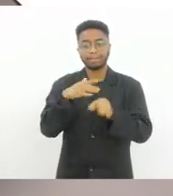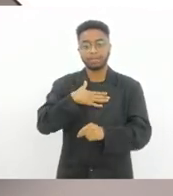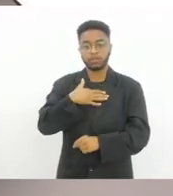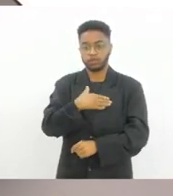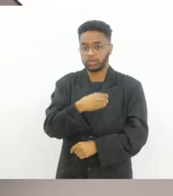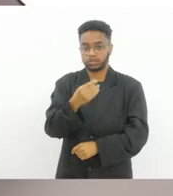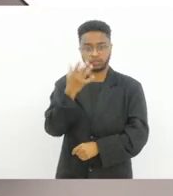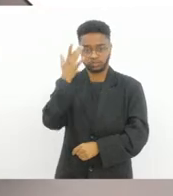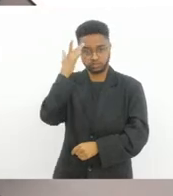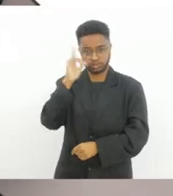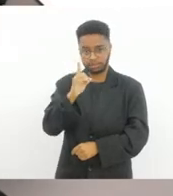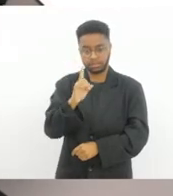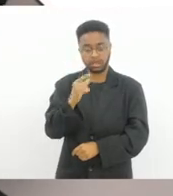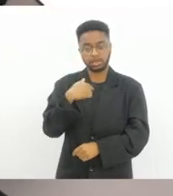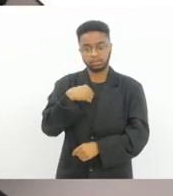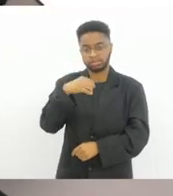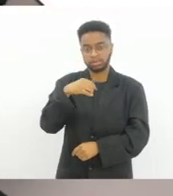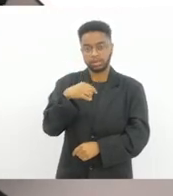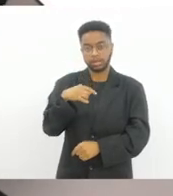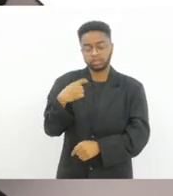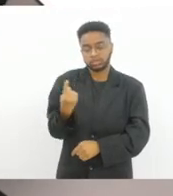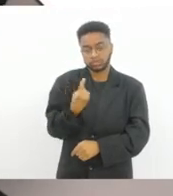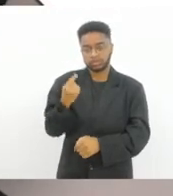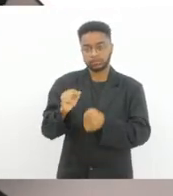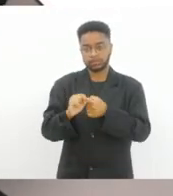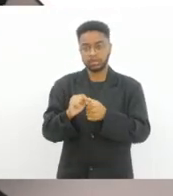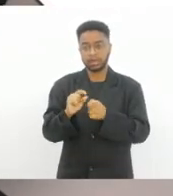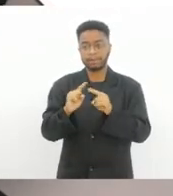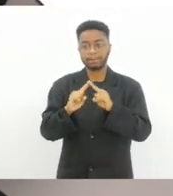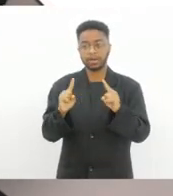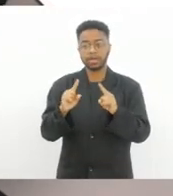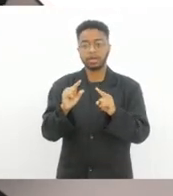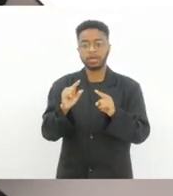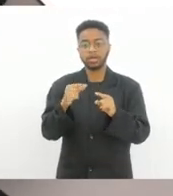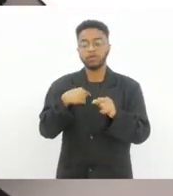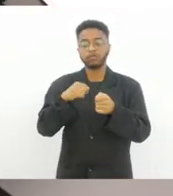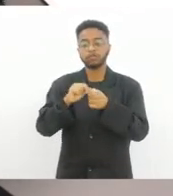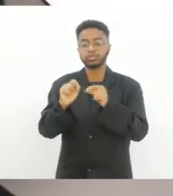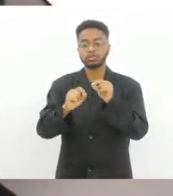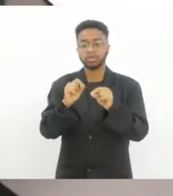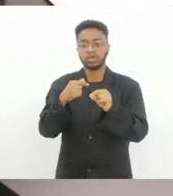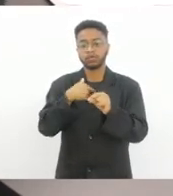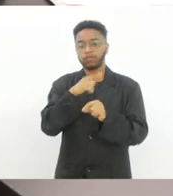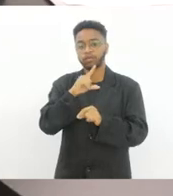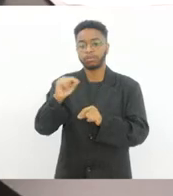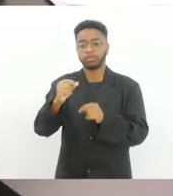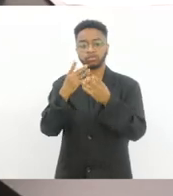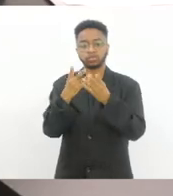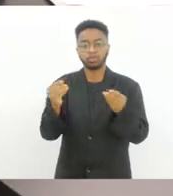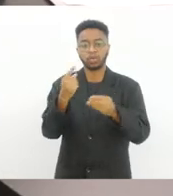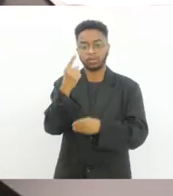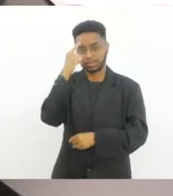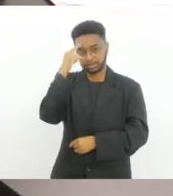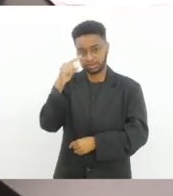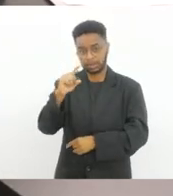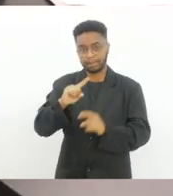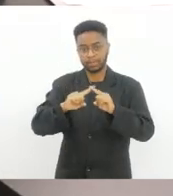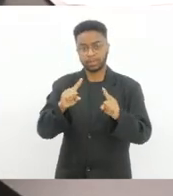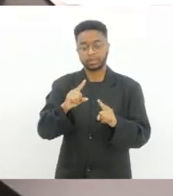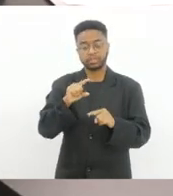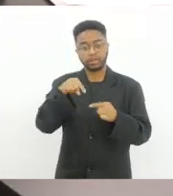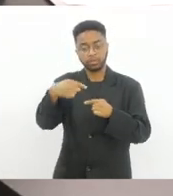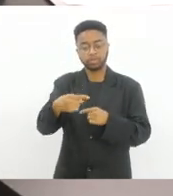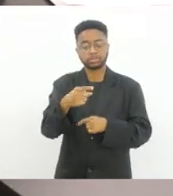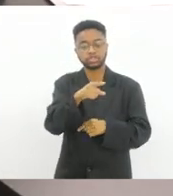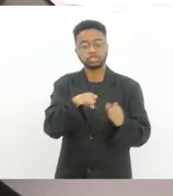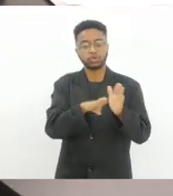nada. Eu aguentava tudo sozinha. Peguei minhas coisas, quebrei o chip, fiquei uma semana. Quando foi uma semana, ele apareceu lá em casa, muito drogado, muito